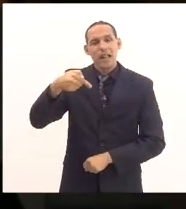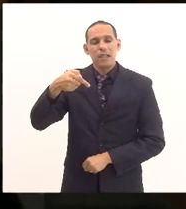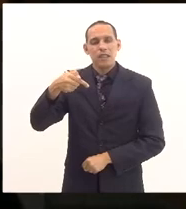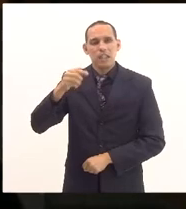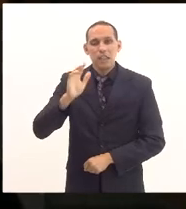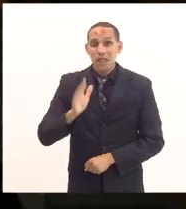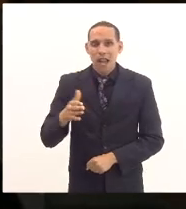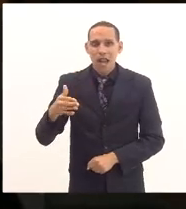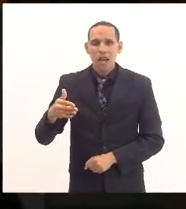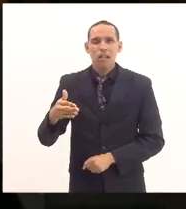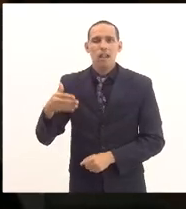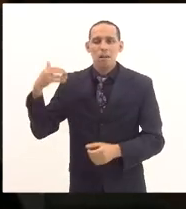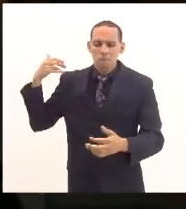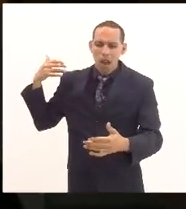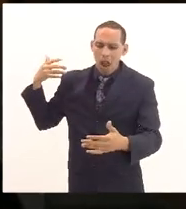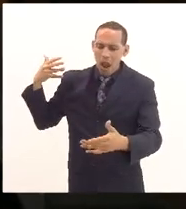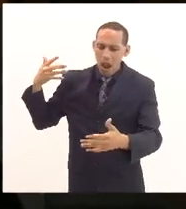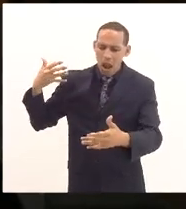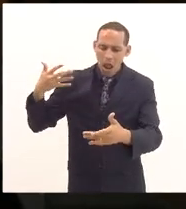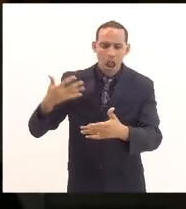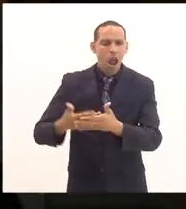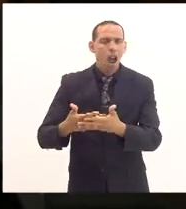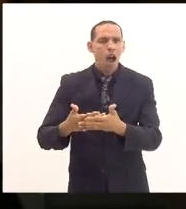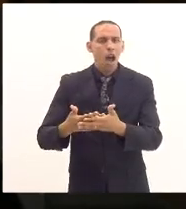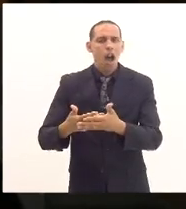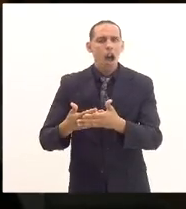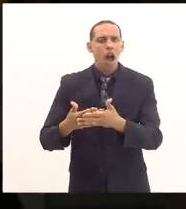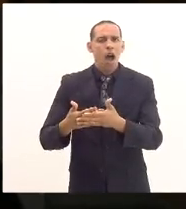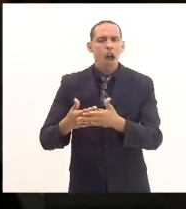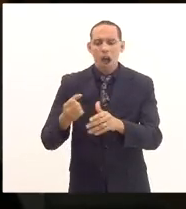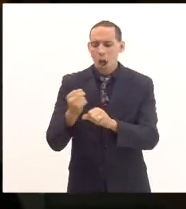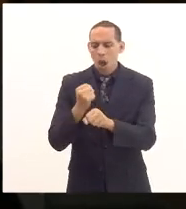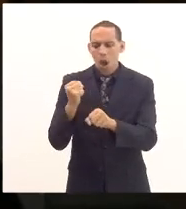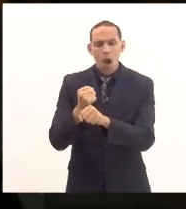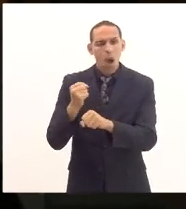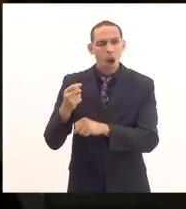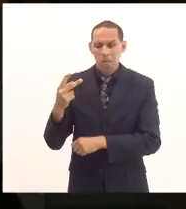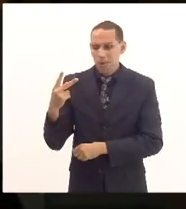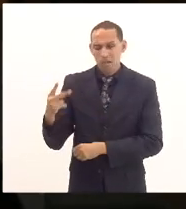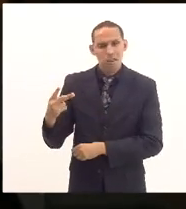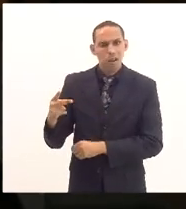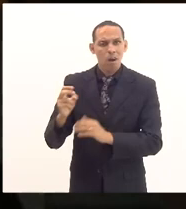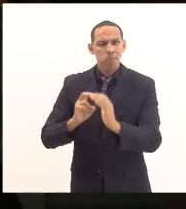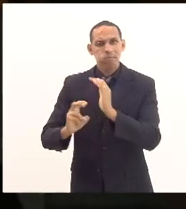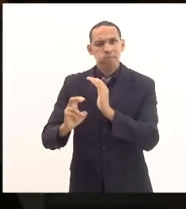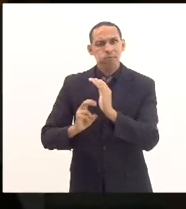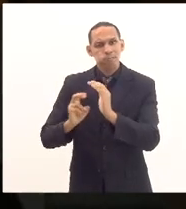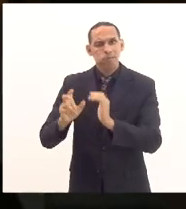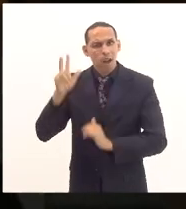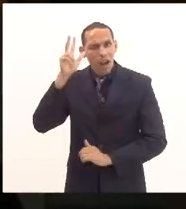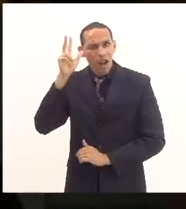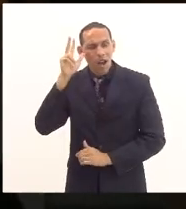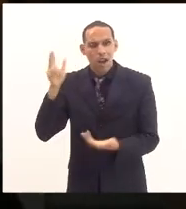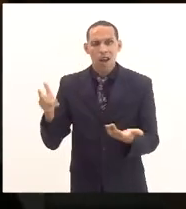7 anos, as obras da estação da Gávea do metrô estejam